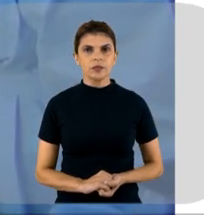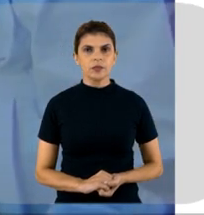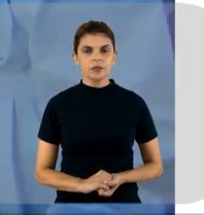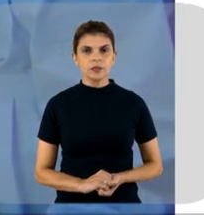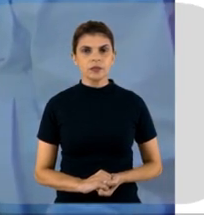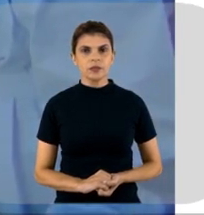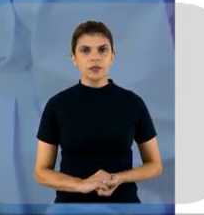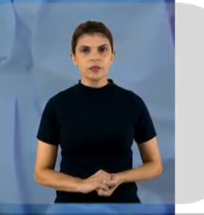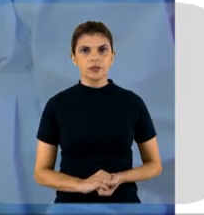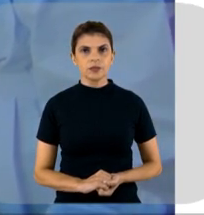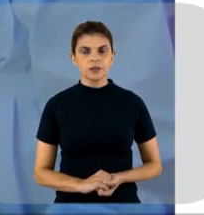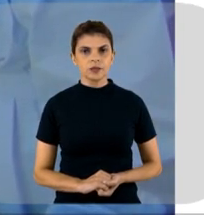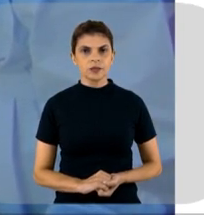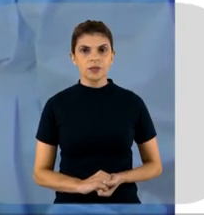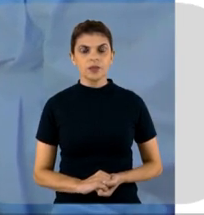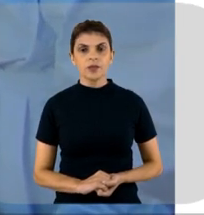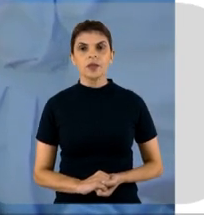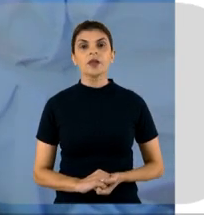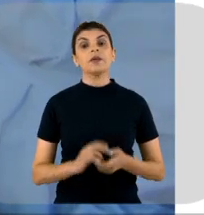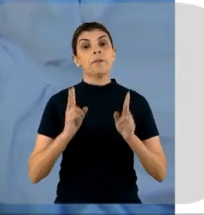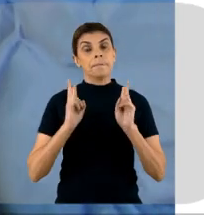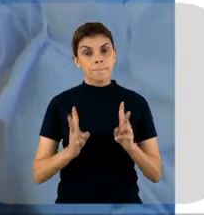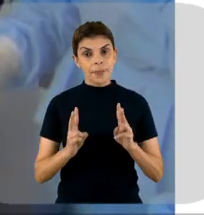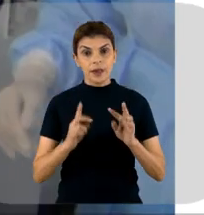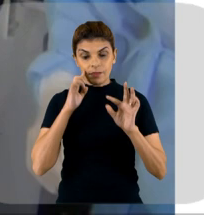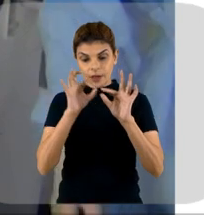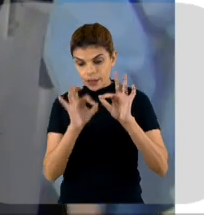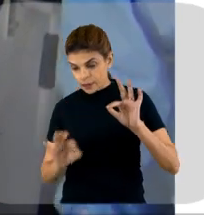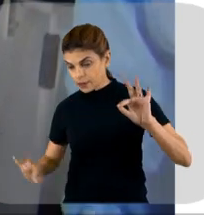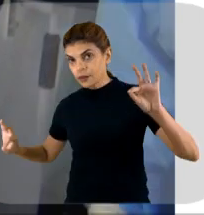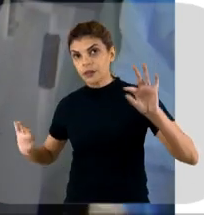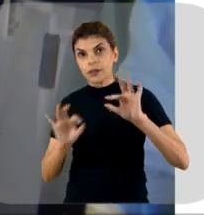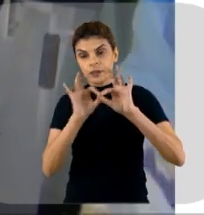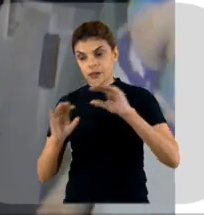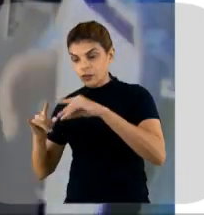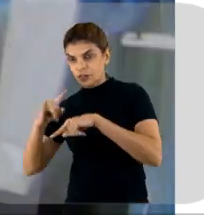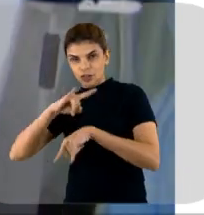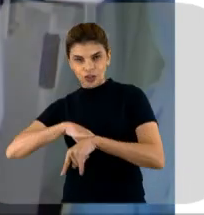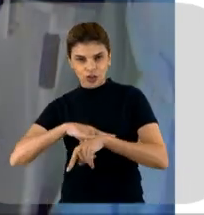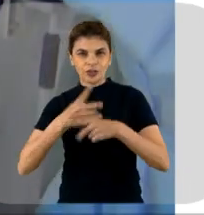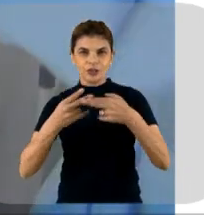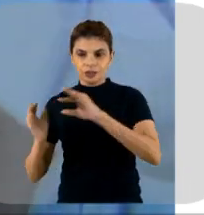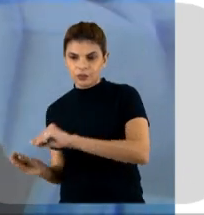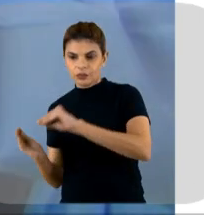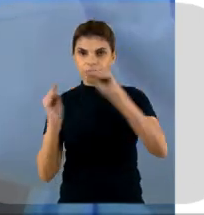Os dispositivos devem ser passados todo para o lado que otimize o comprimento das linhas.